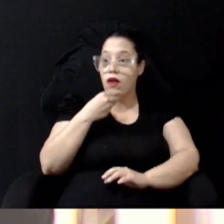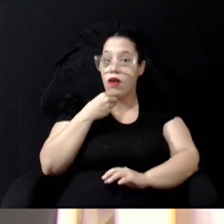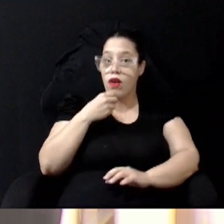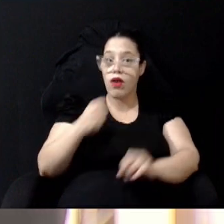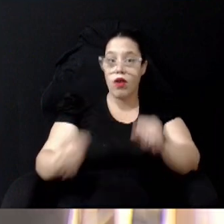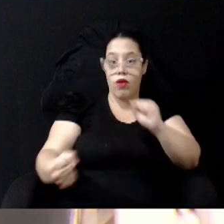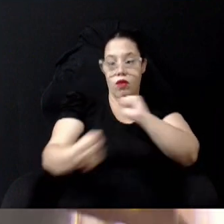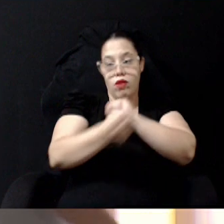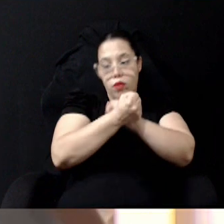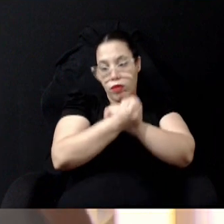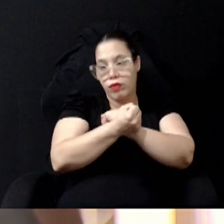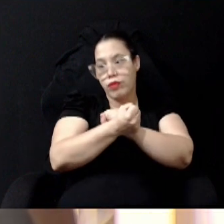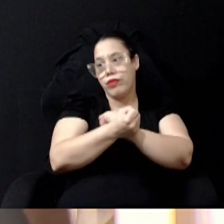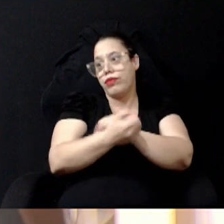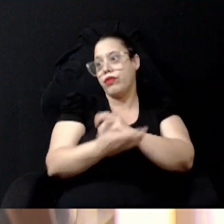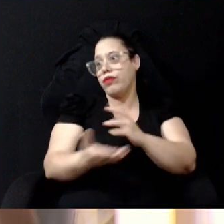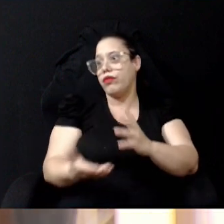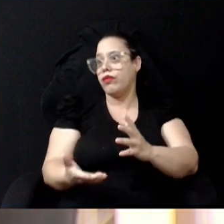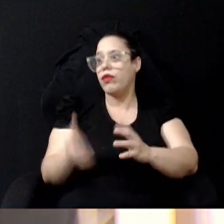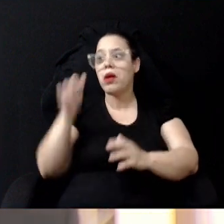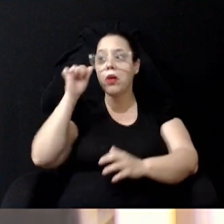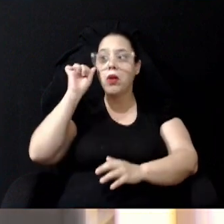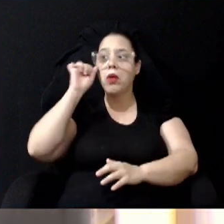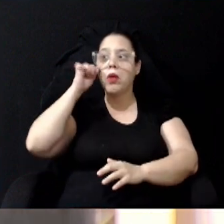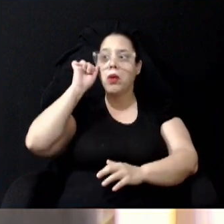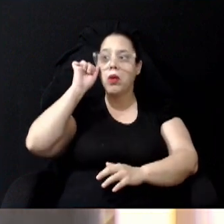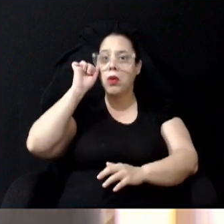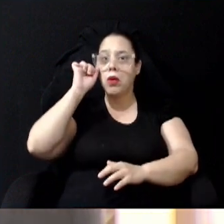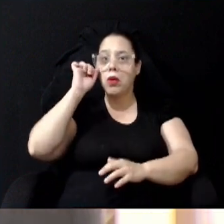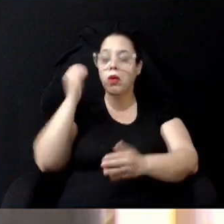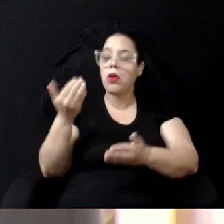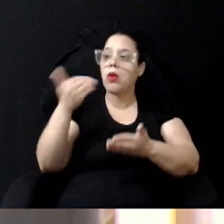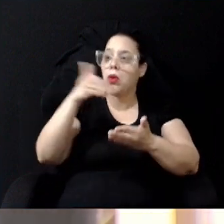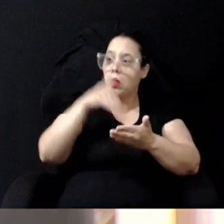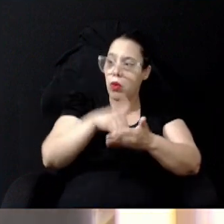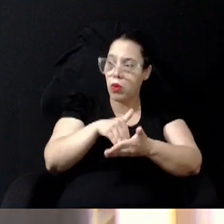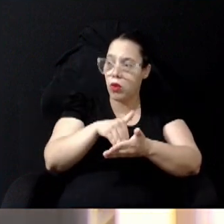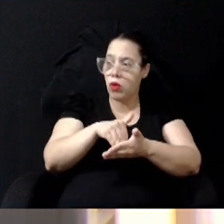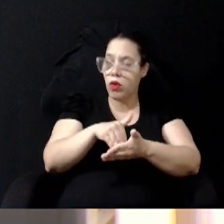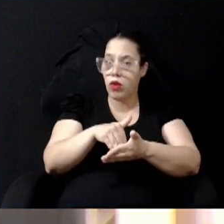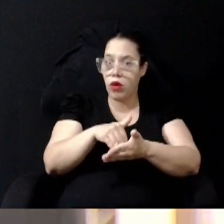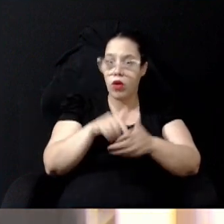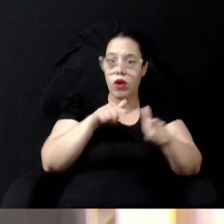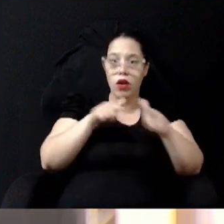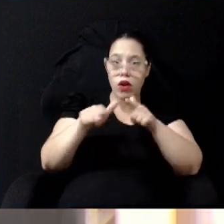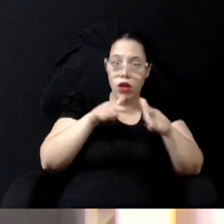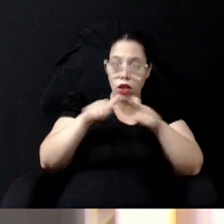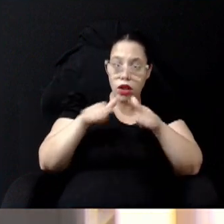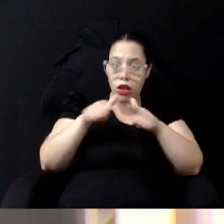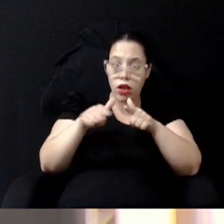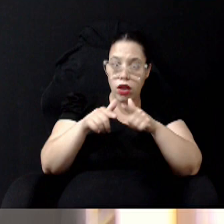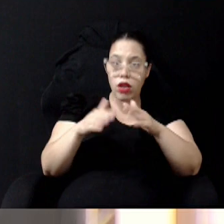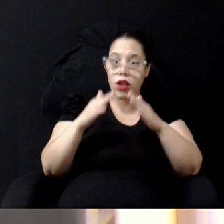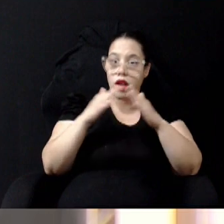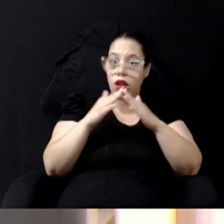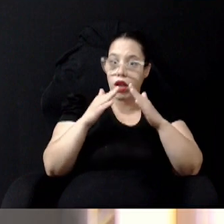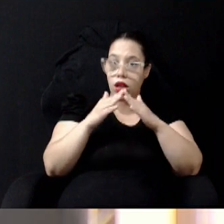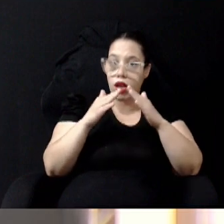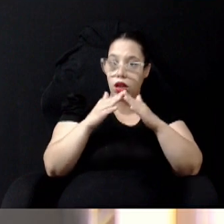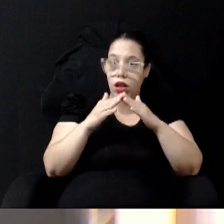mulher preta, que trouxe para o seu contexto de trabalhadora dentro de sua casa, ainda na